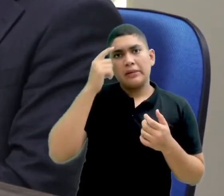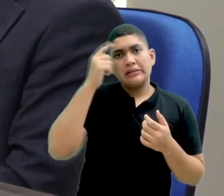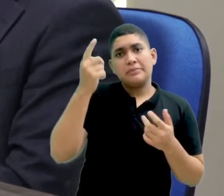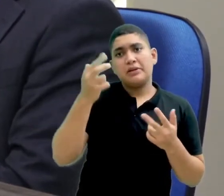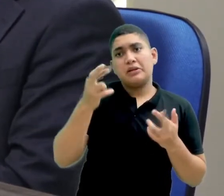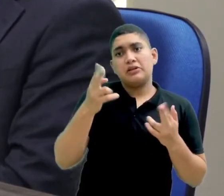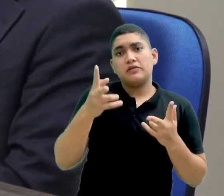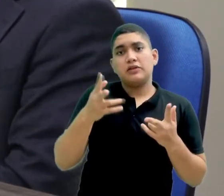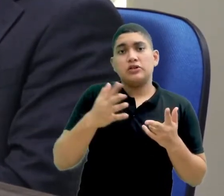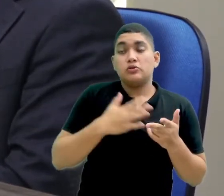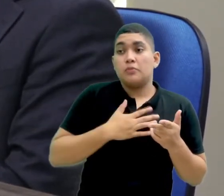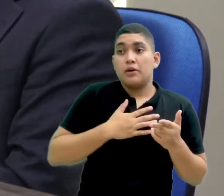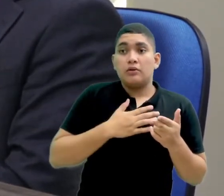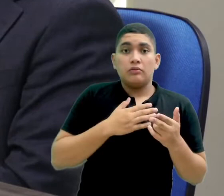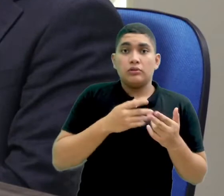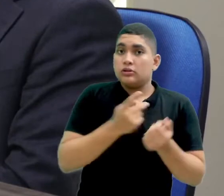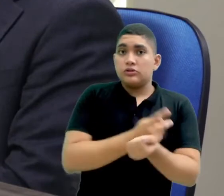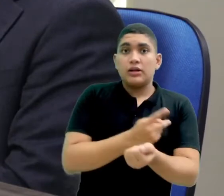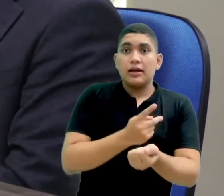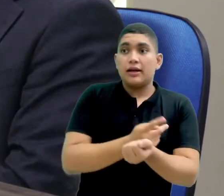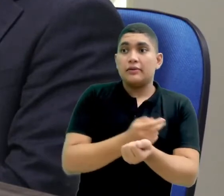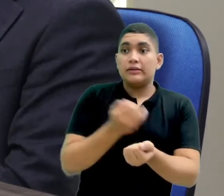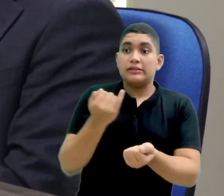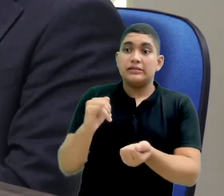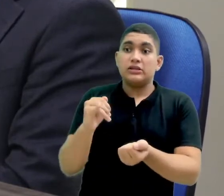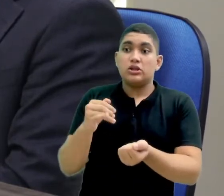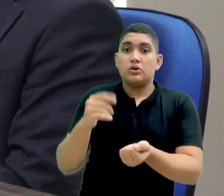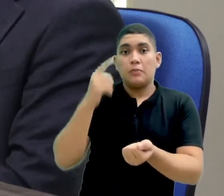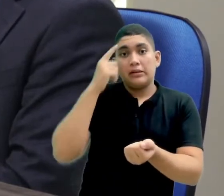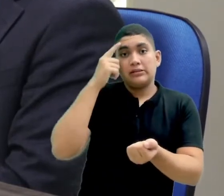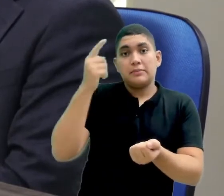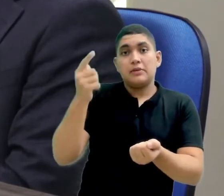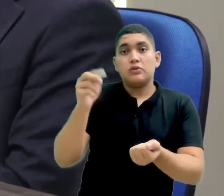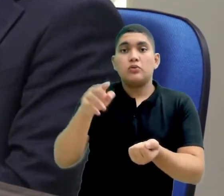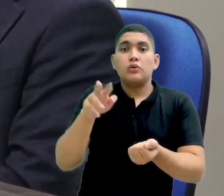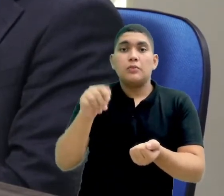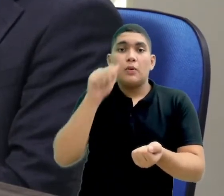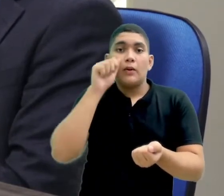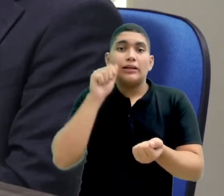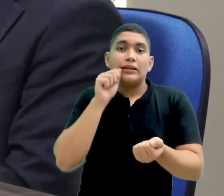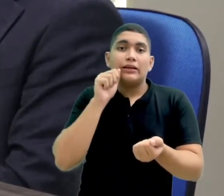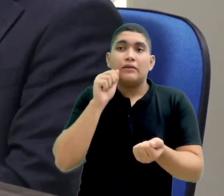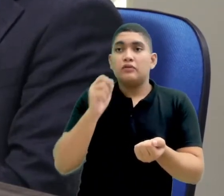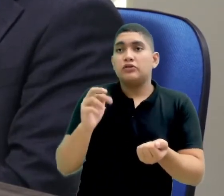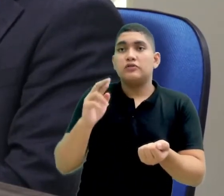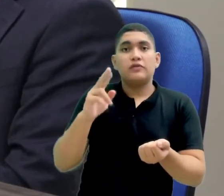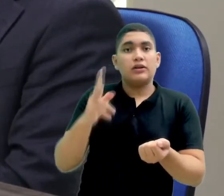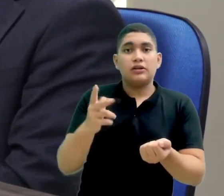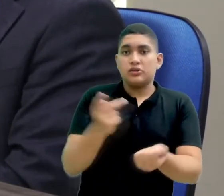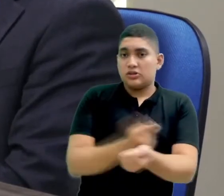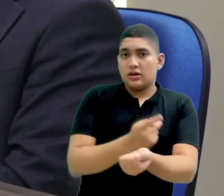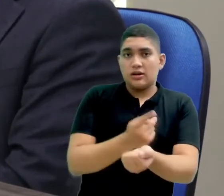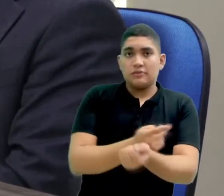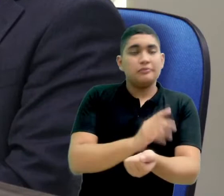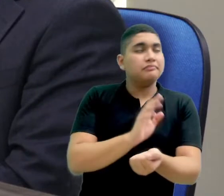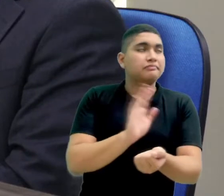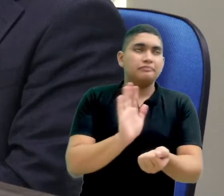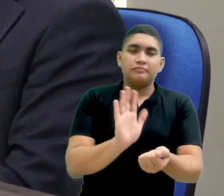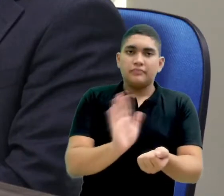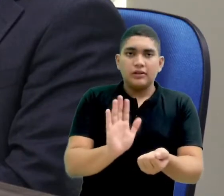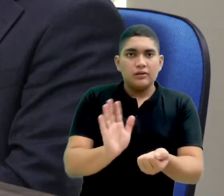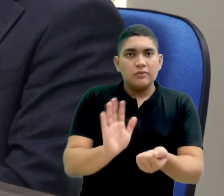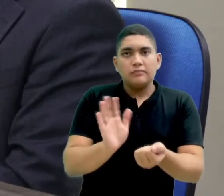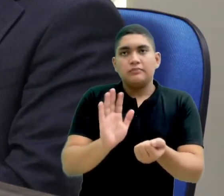Assim como o pensamento do André ser diferente do diácono Adriano, não está errado também da mesma forma. Então,